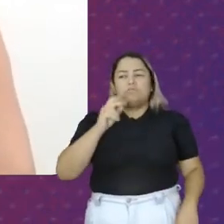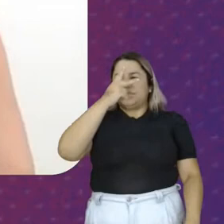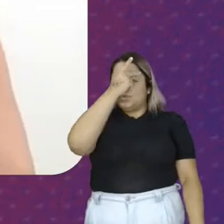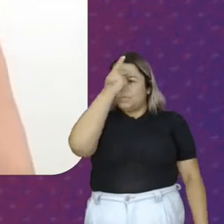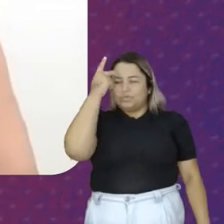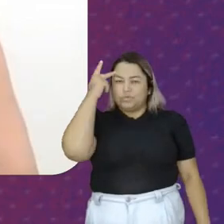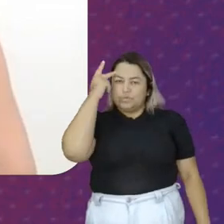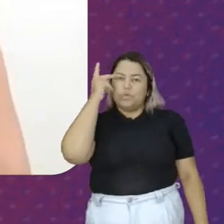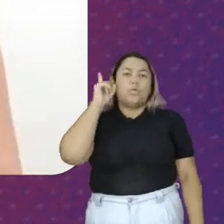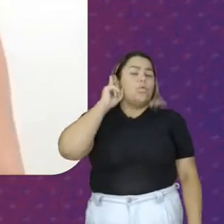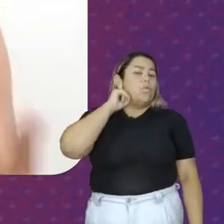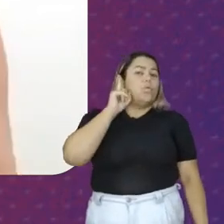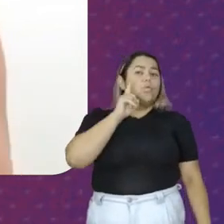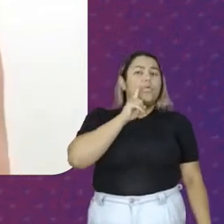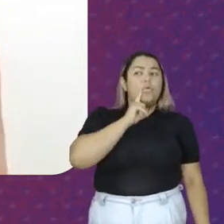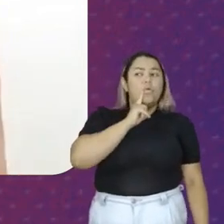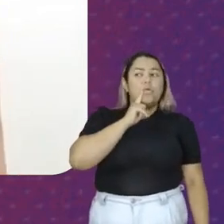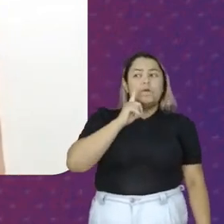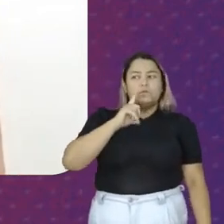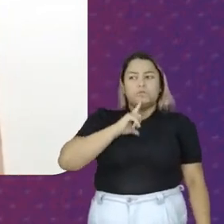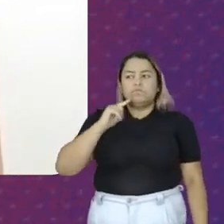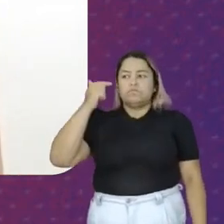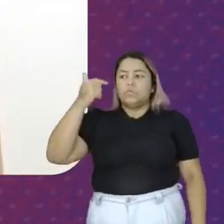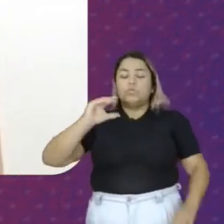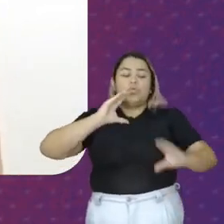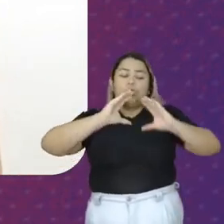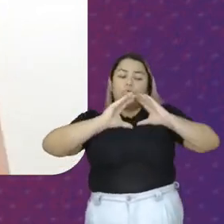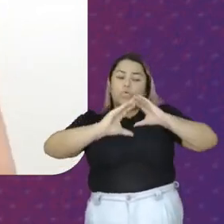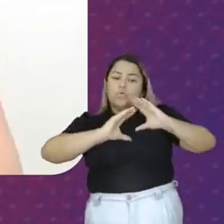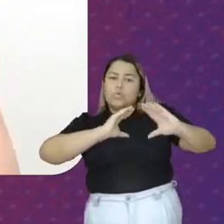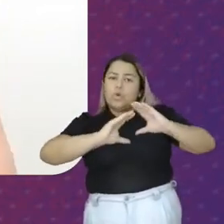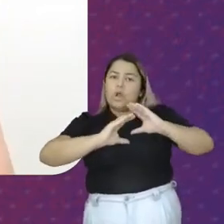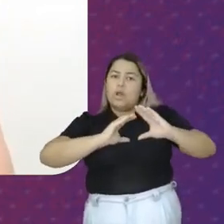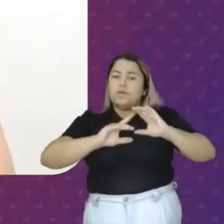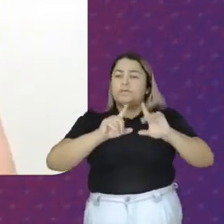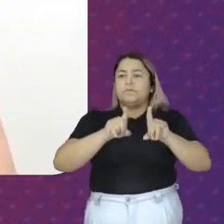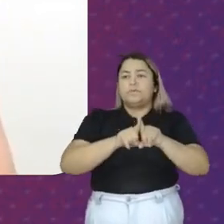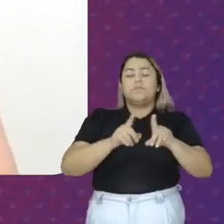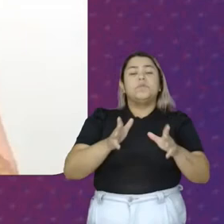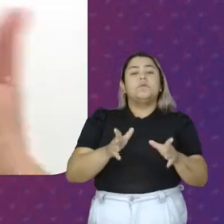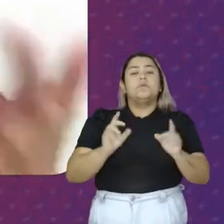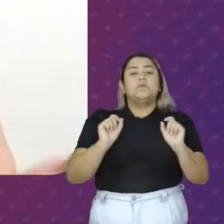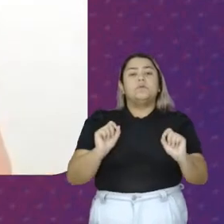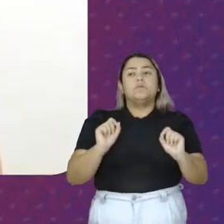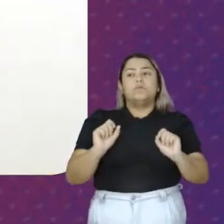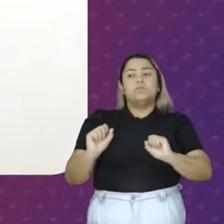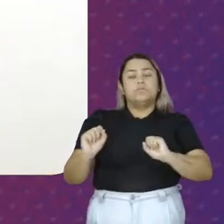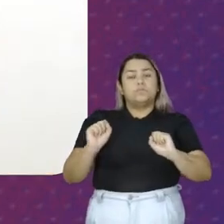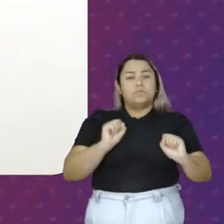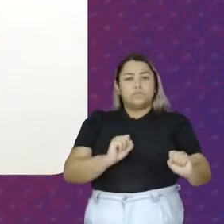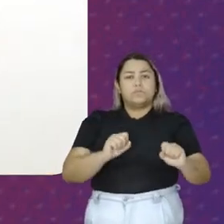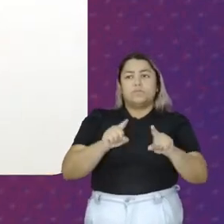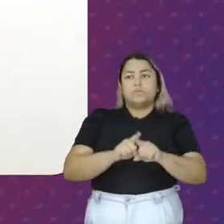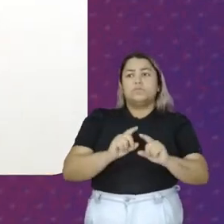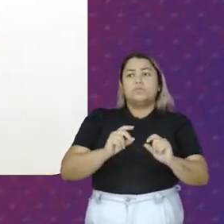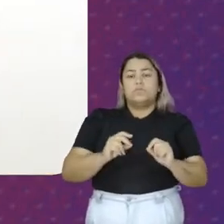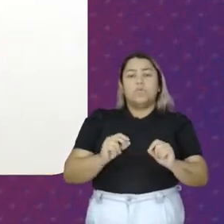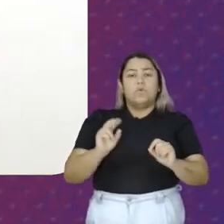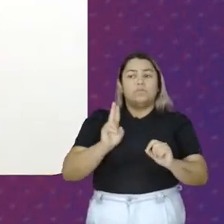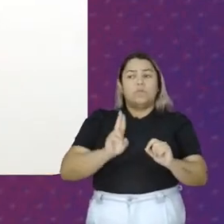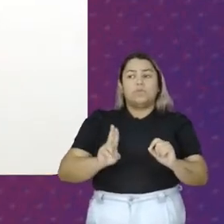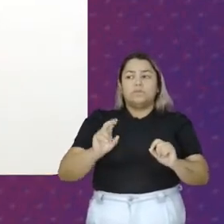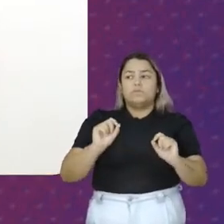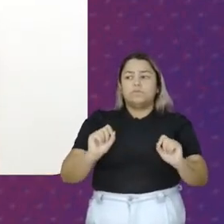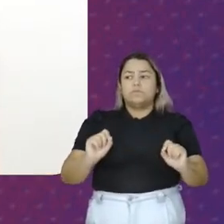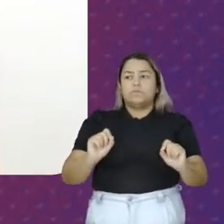com surdez terem outros canais de comunicação e poderem, inclusive, compatibilizar em vários deles.